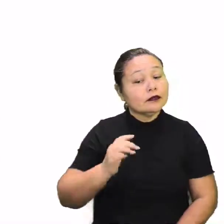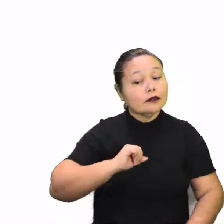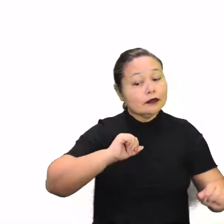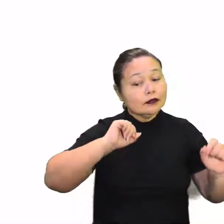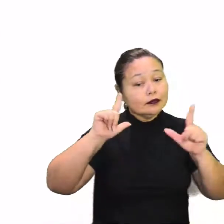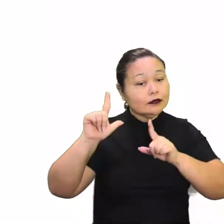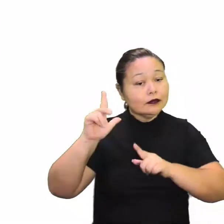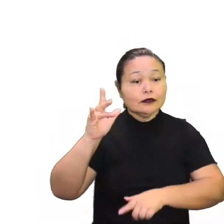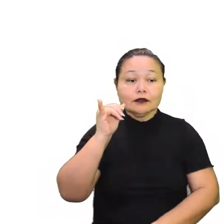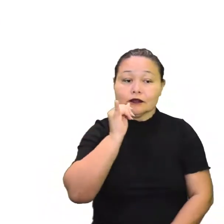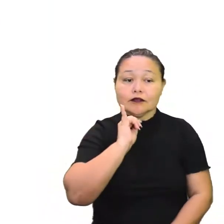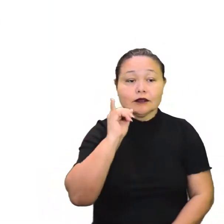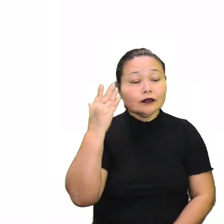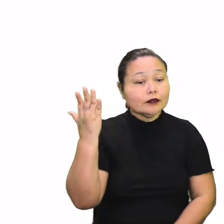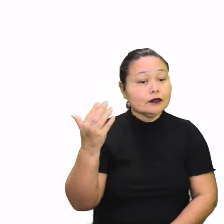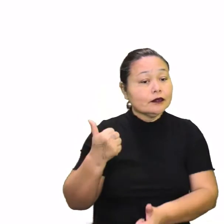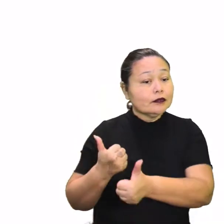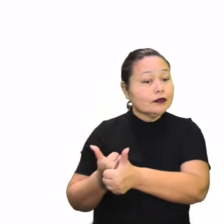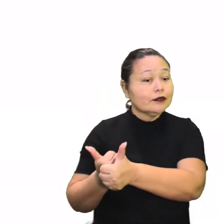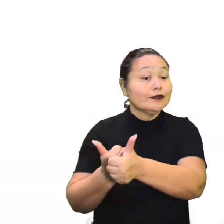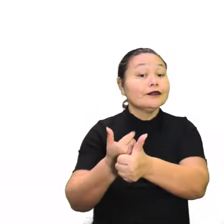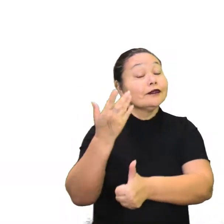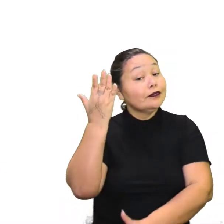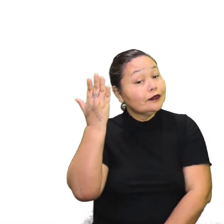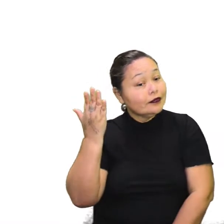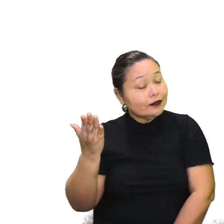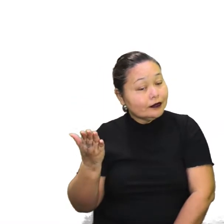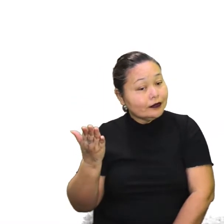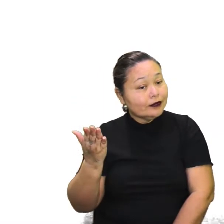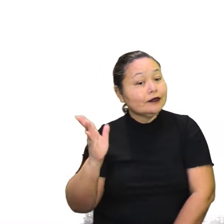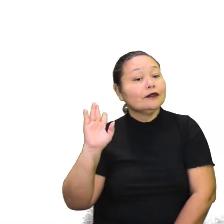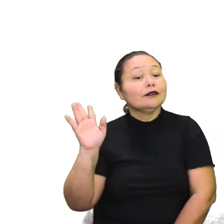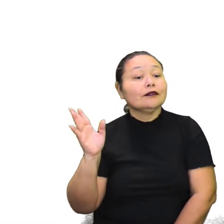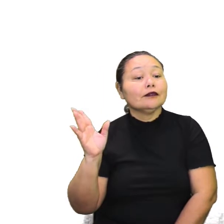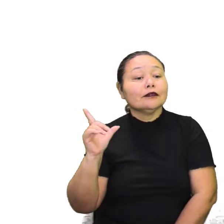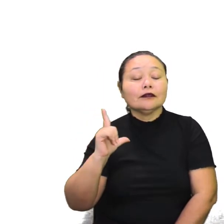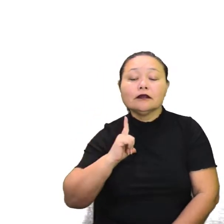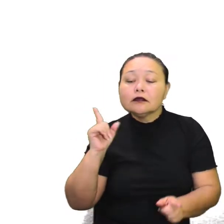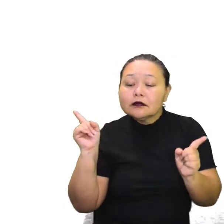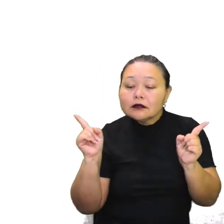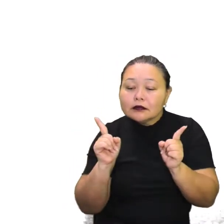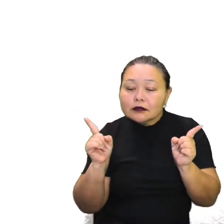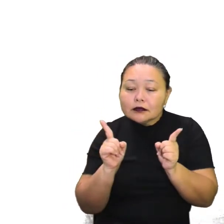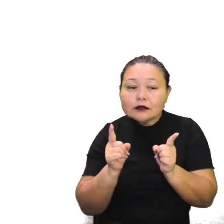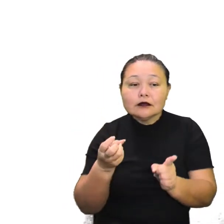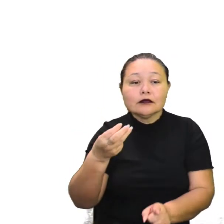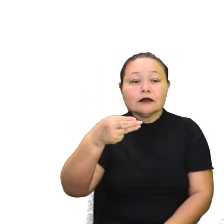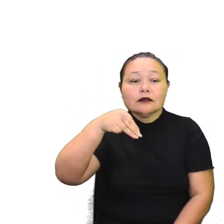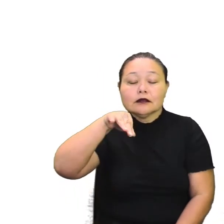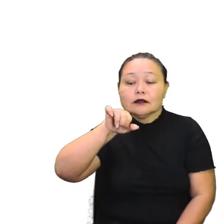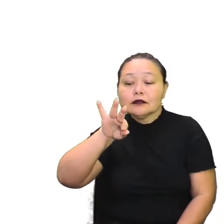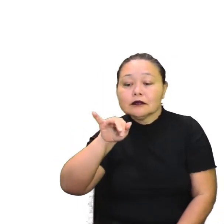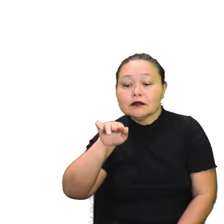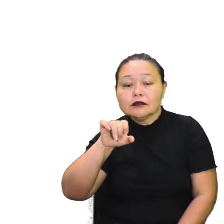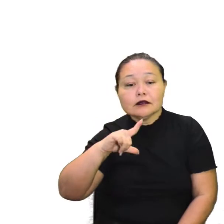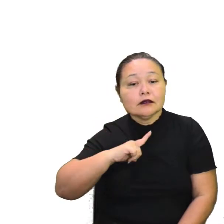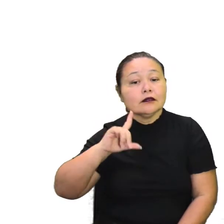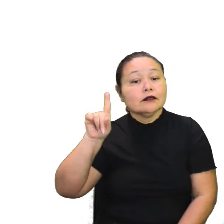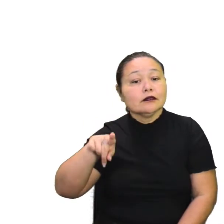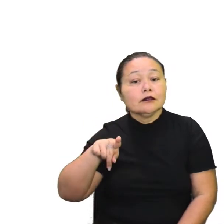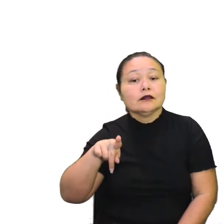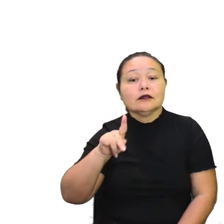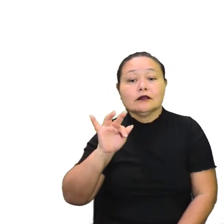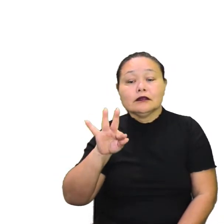lança aí pra gente mais um para o nosso estudante acompanhar. Agora, a questão de um trecho, a metamorfose. Vamos lá,